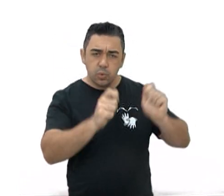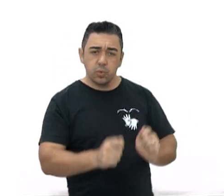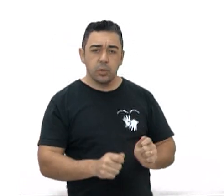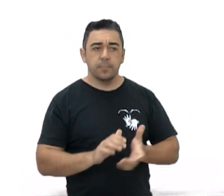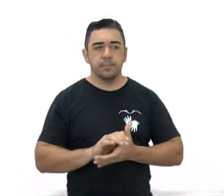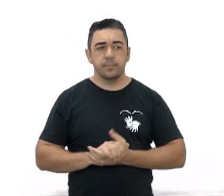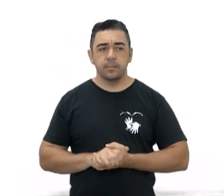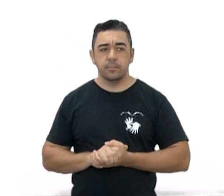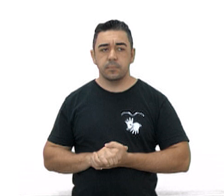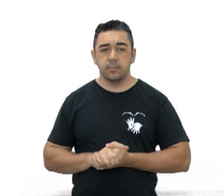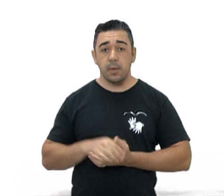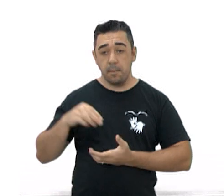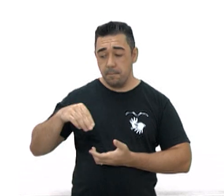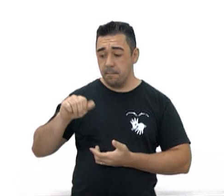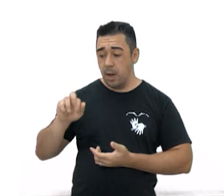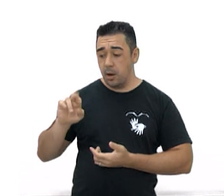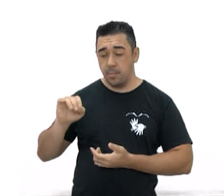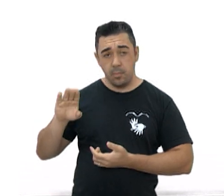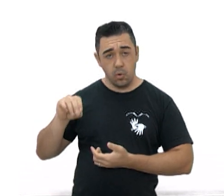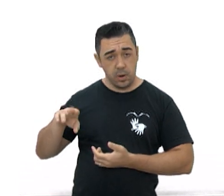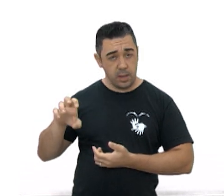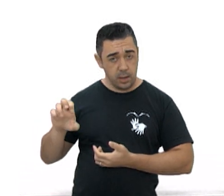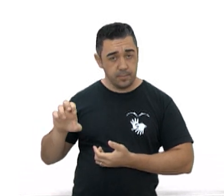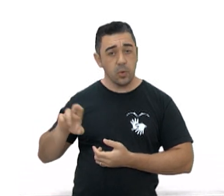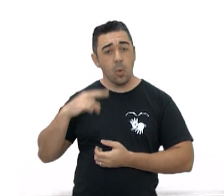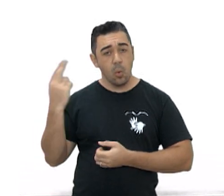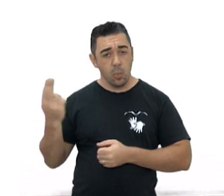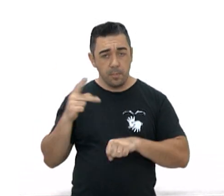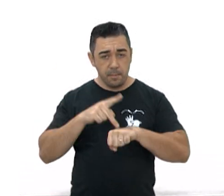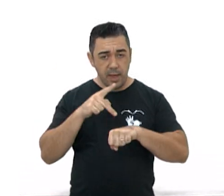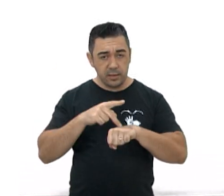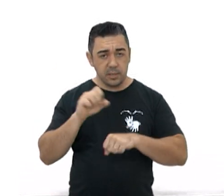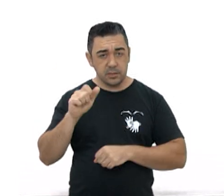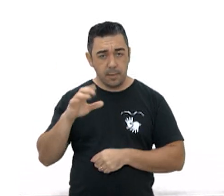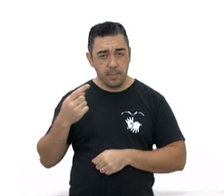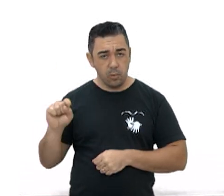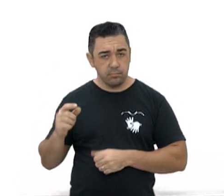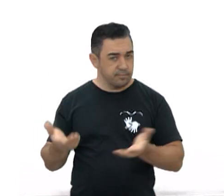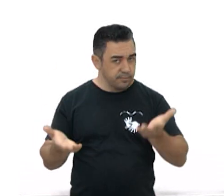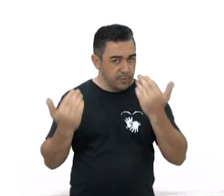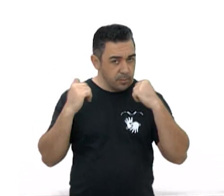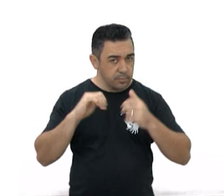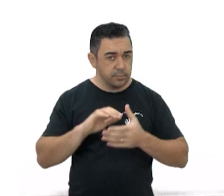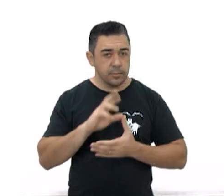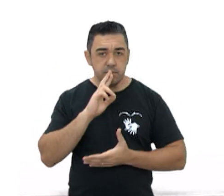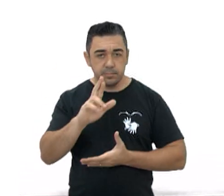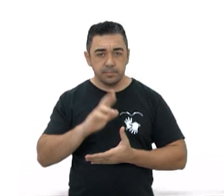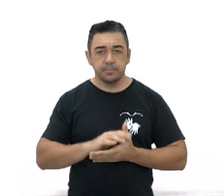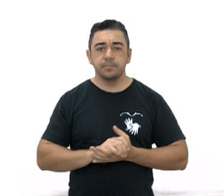esculturas? Mármore ou pedra-sabão? Vamos lá?